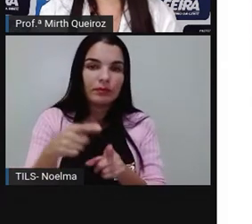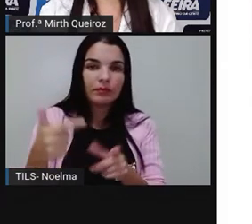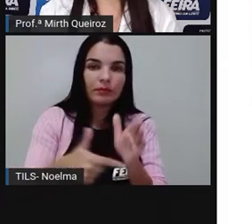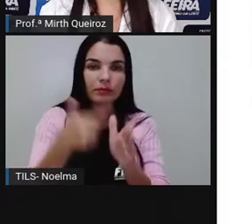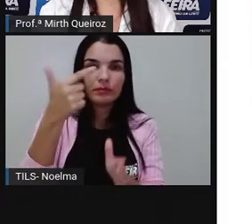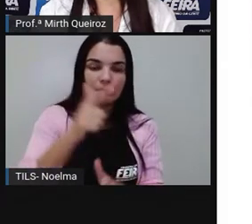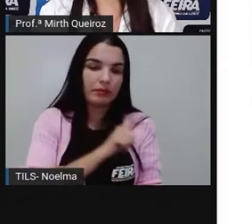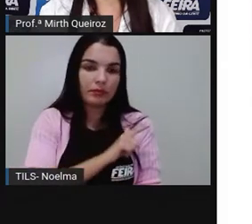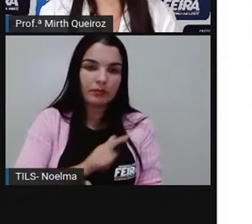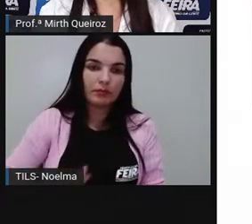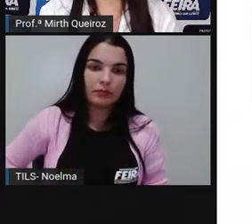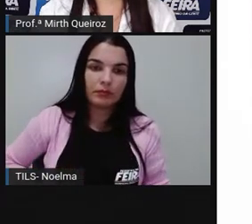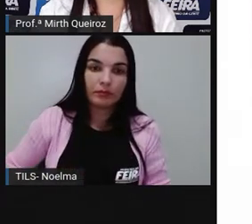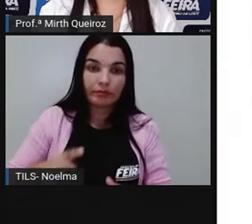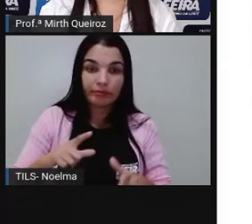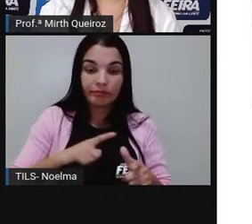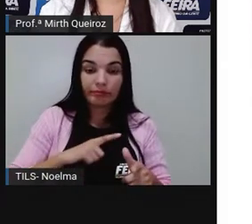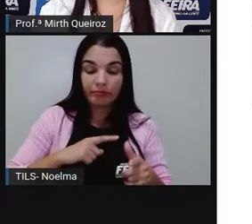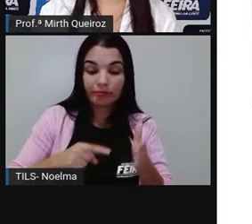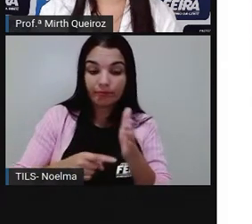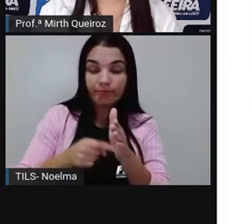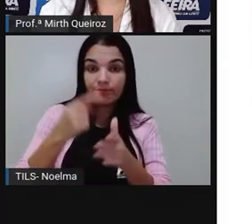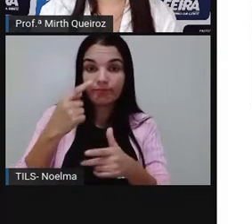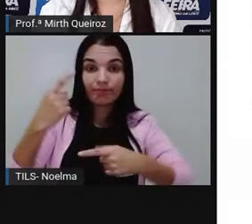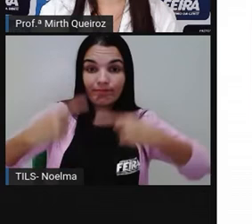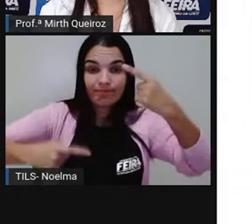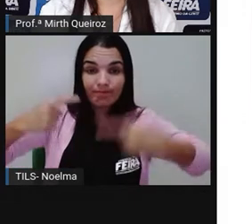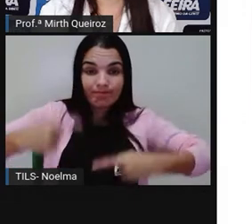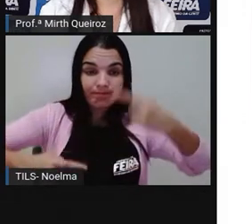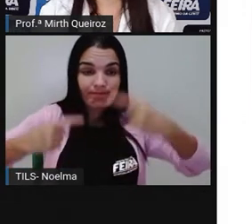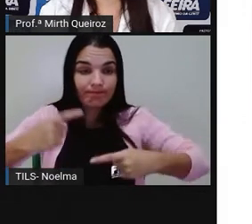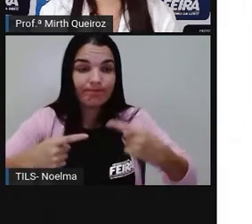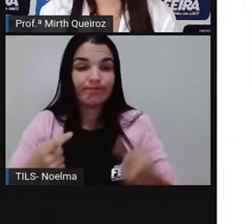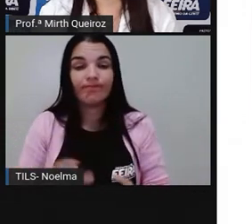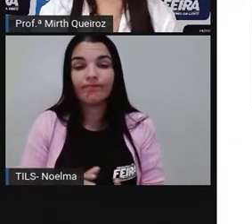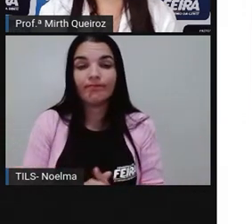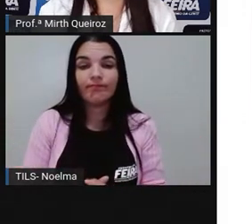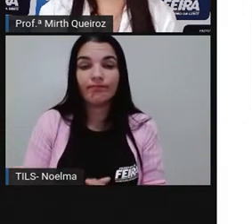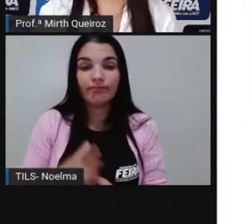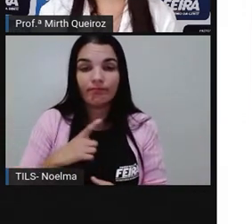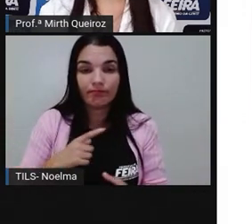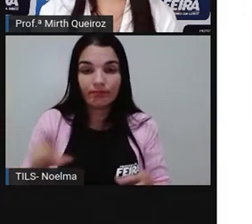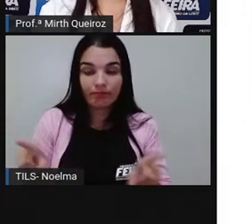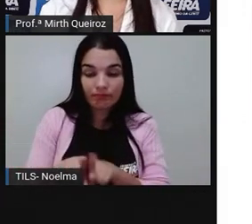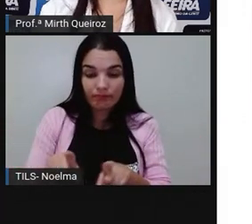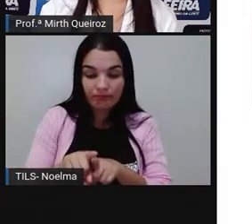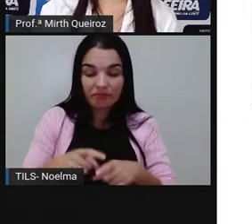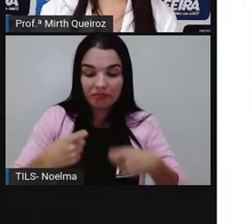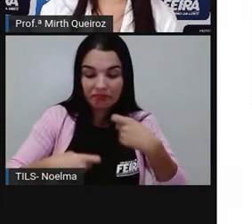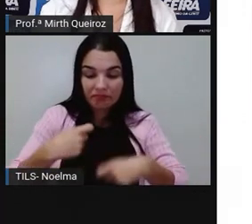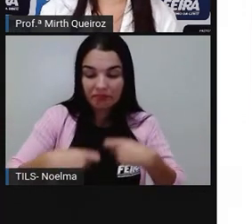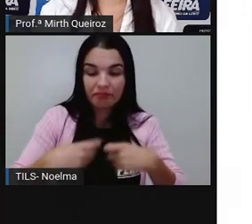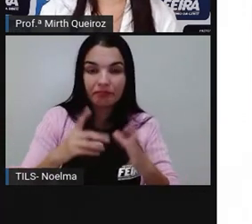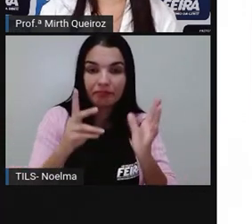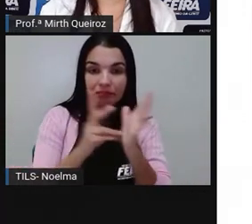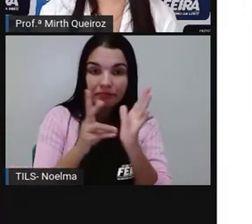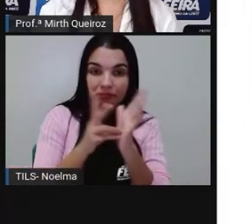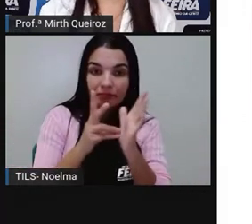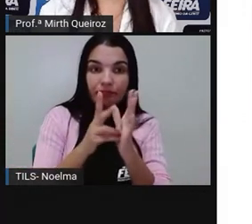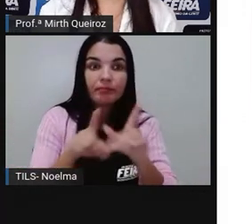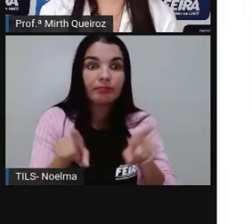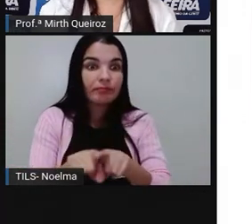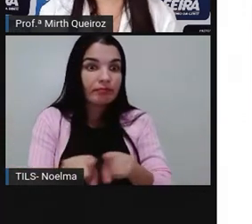os colonos e jesuítas. Houveram confrontos com os índios. Houve também invasões